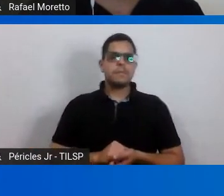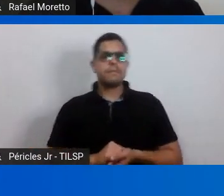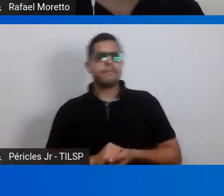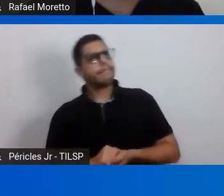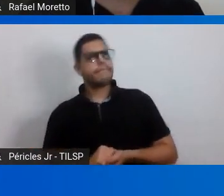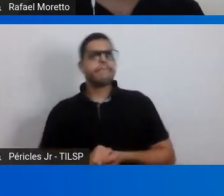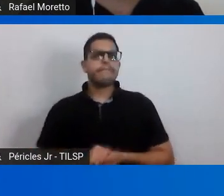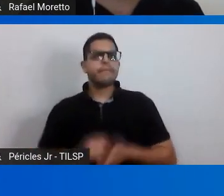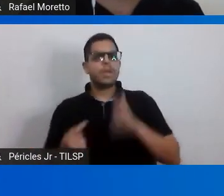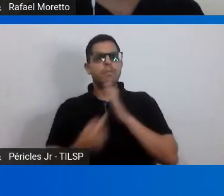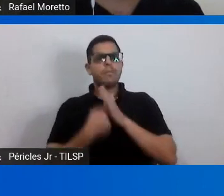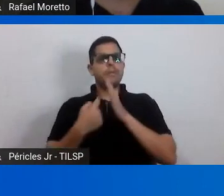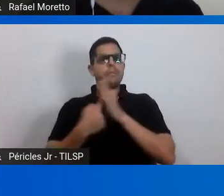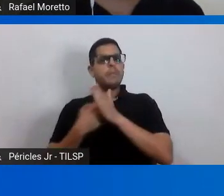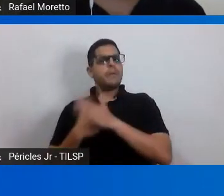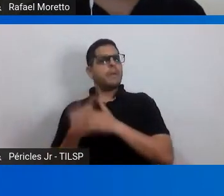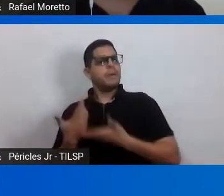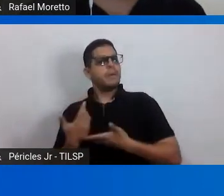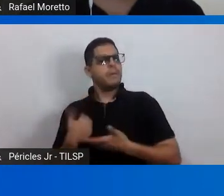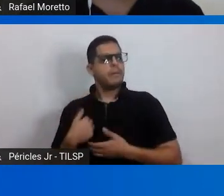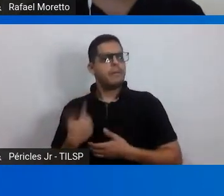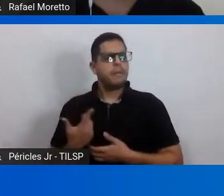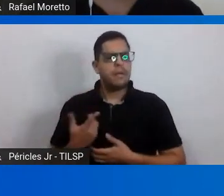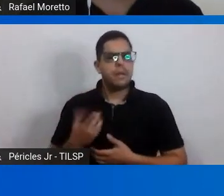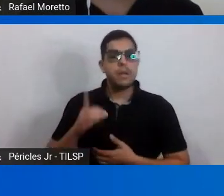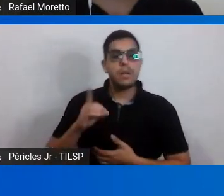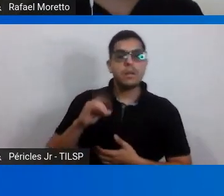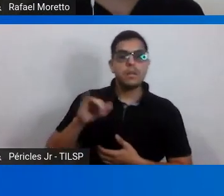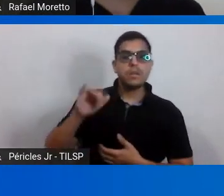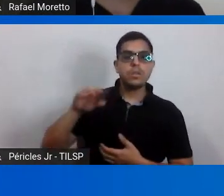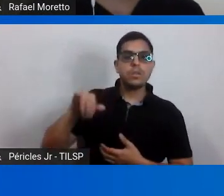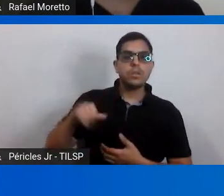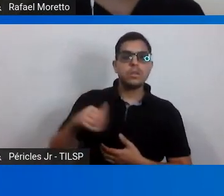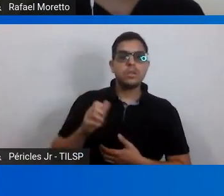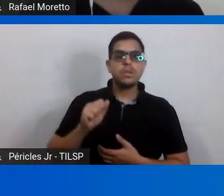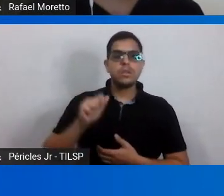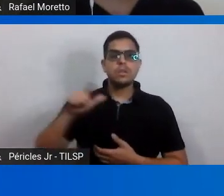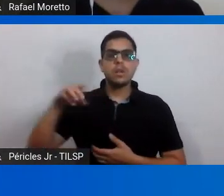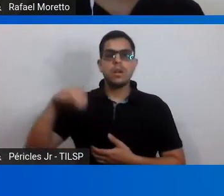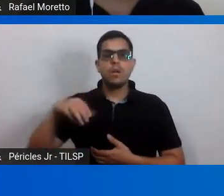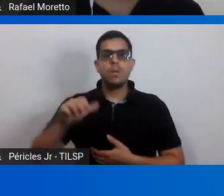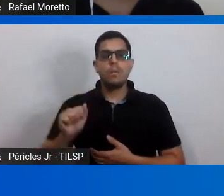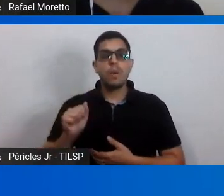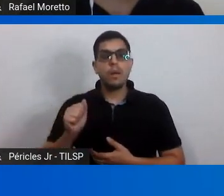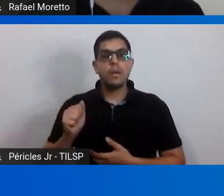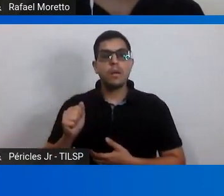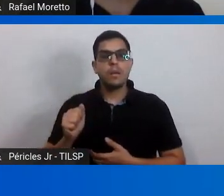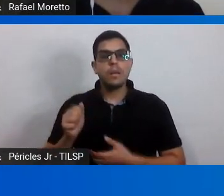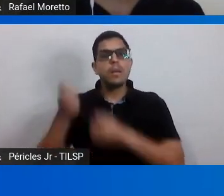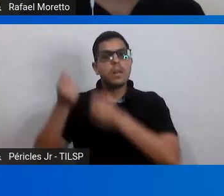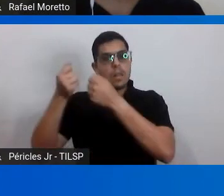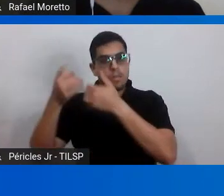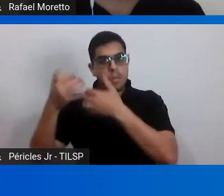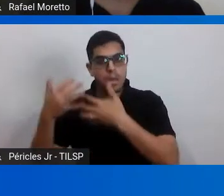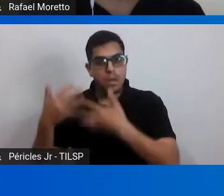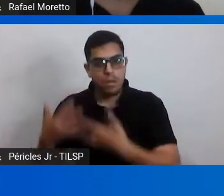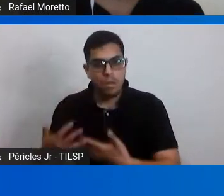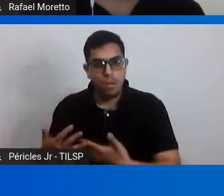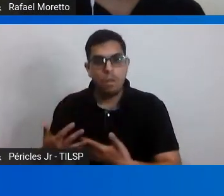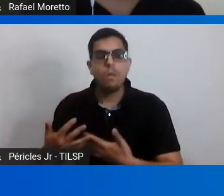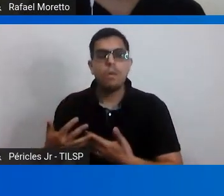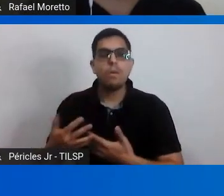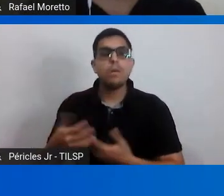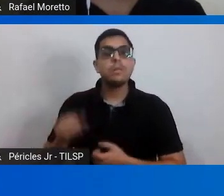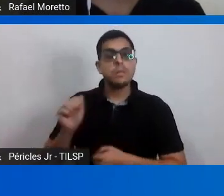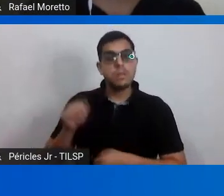alma foi muito feliz na fala dele explicando o contexto da da EAD tal então assim a gente vê com ótimos olhos né